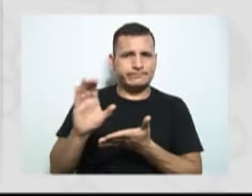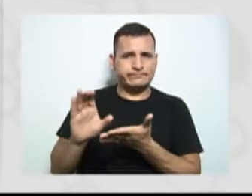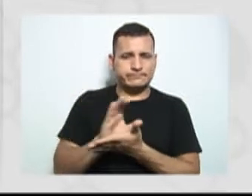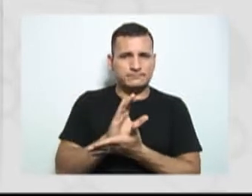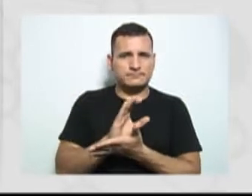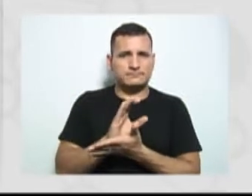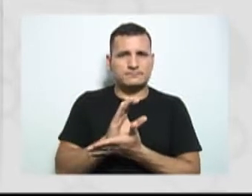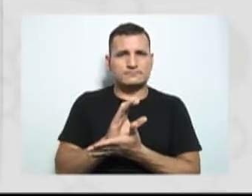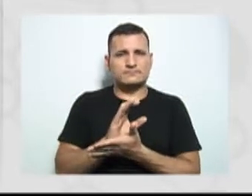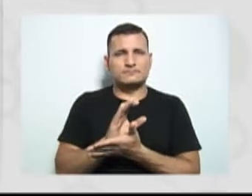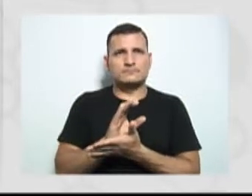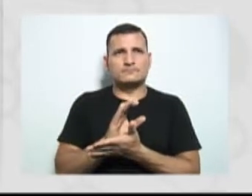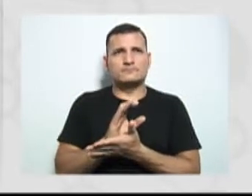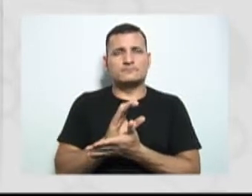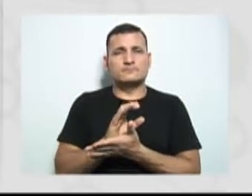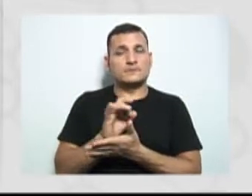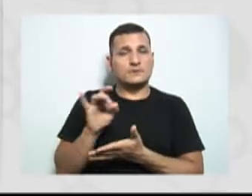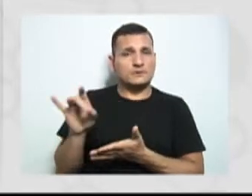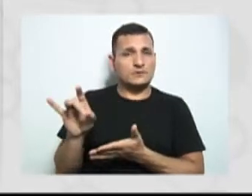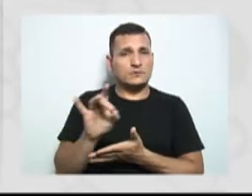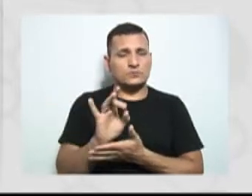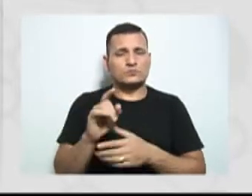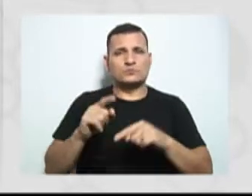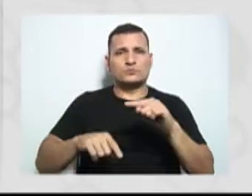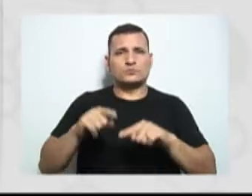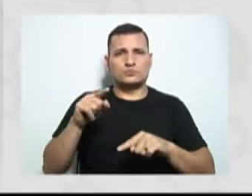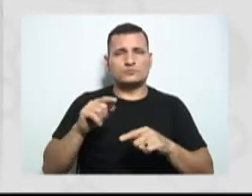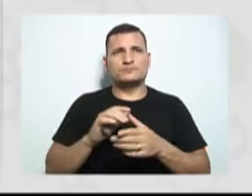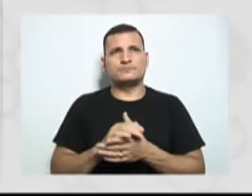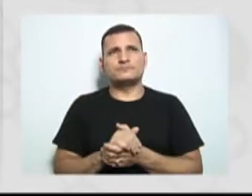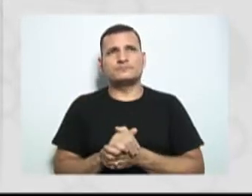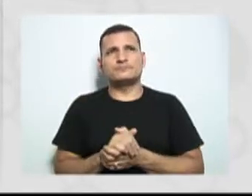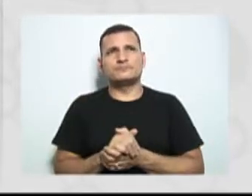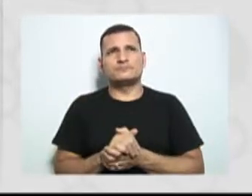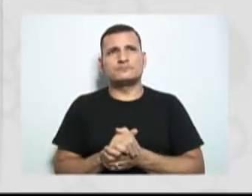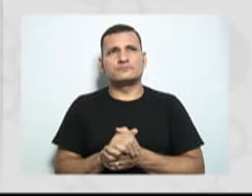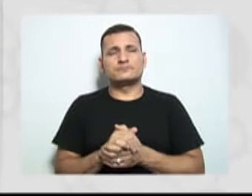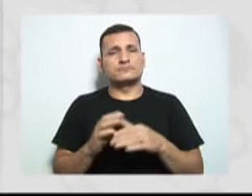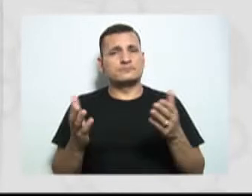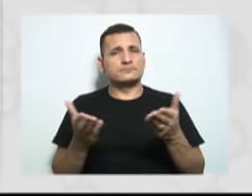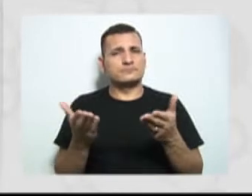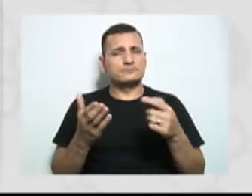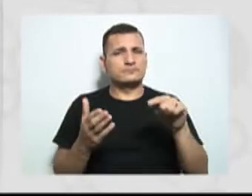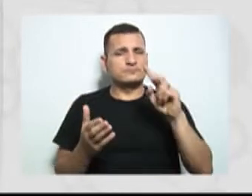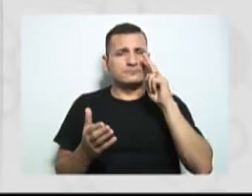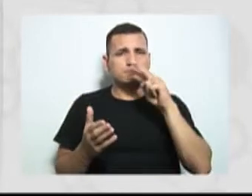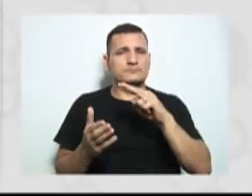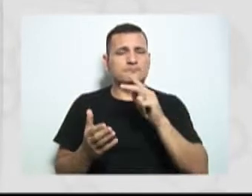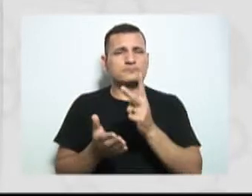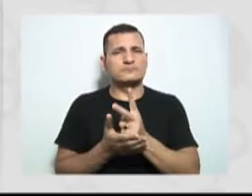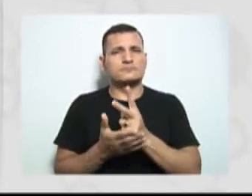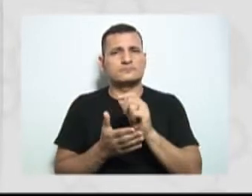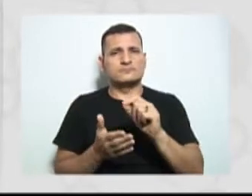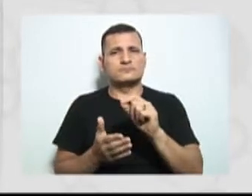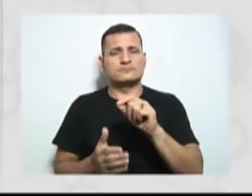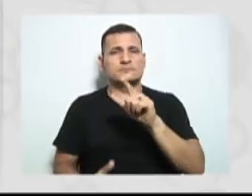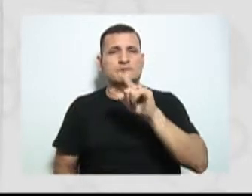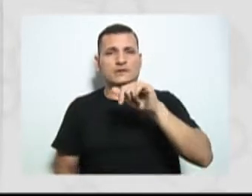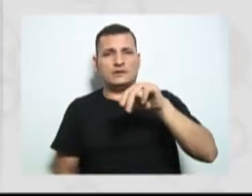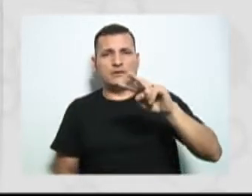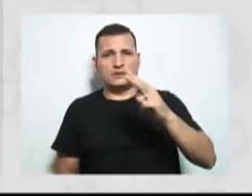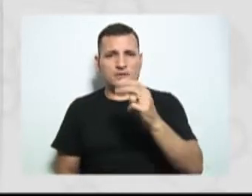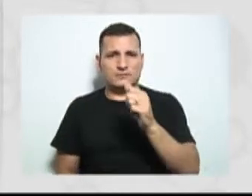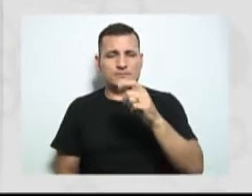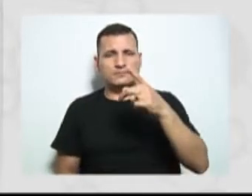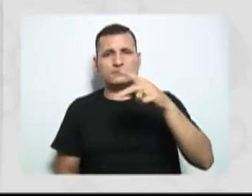dos gastos referentes a cada um dos produtos na linha de produção. Vejam que agora nós estamos trabalhando sempre com questão de linha de